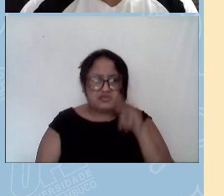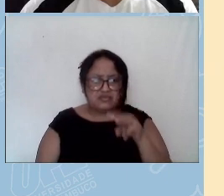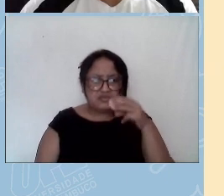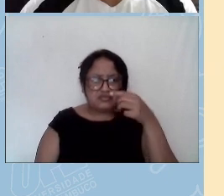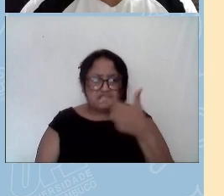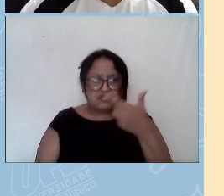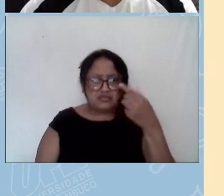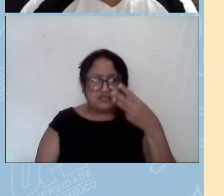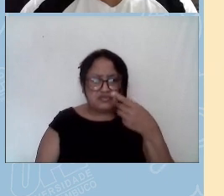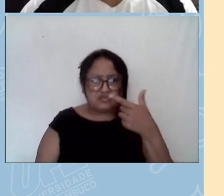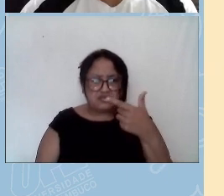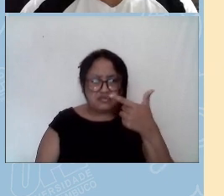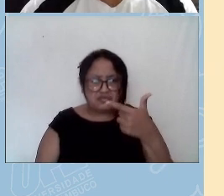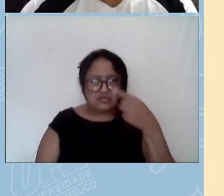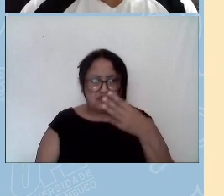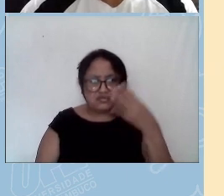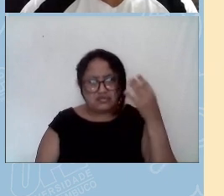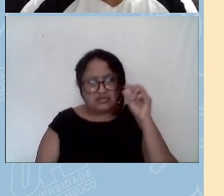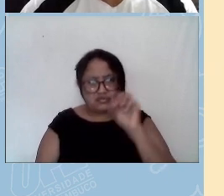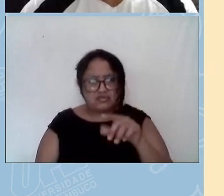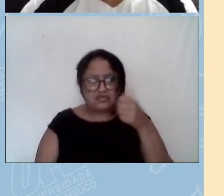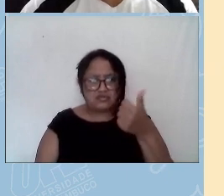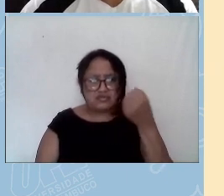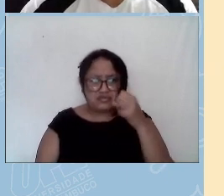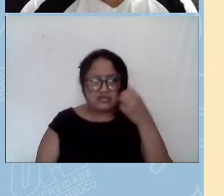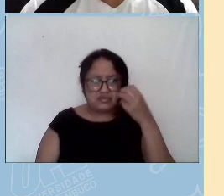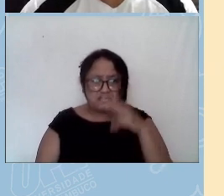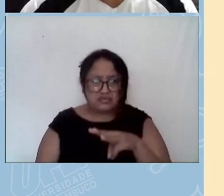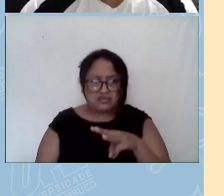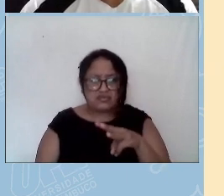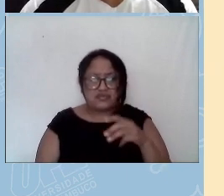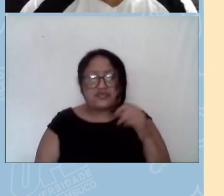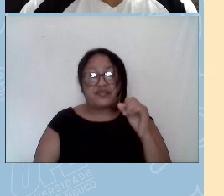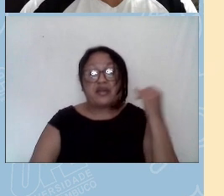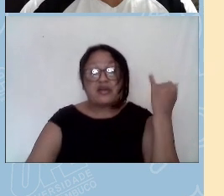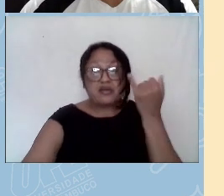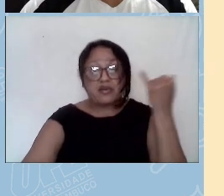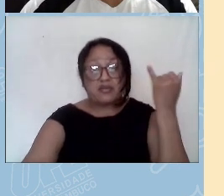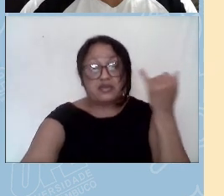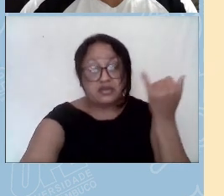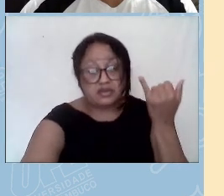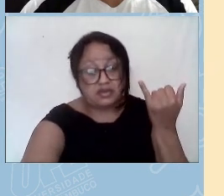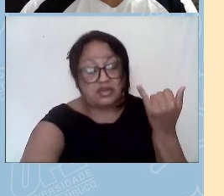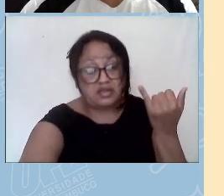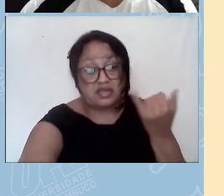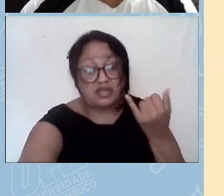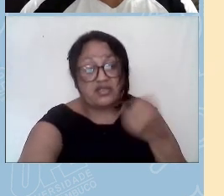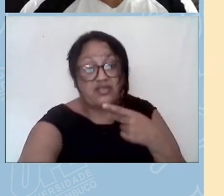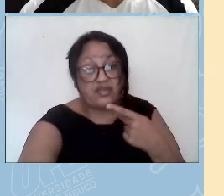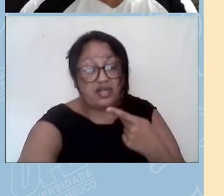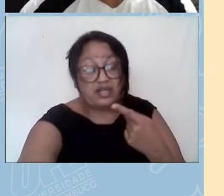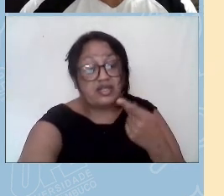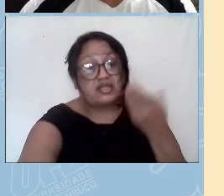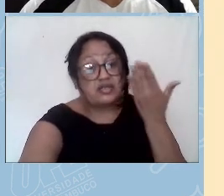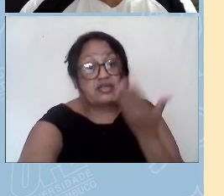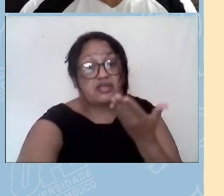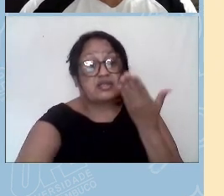18 milhões e 11 milhões É interessante destacar que o estudante já poderia eliminar